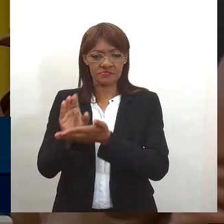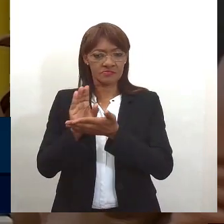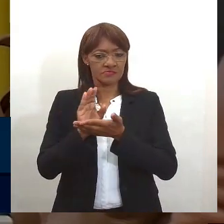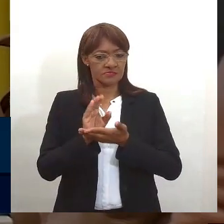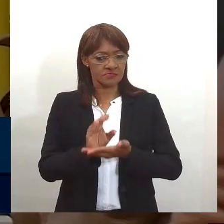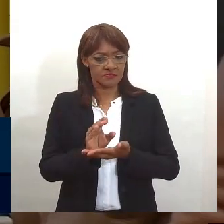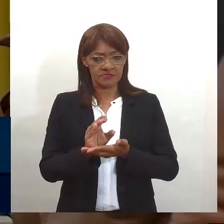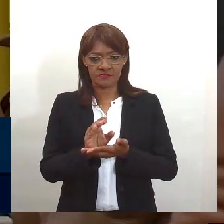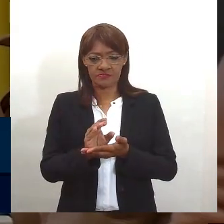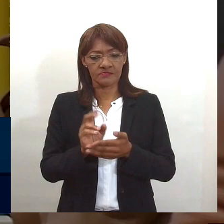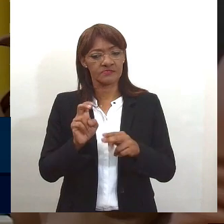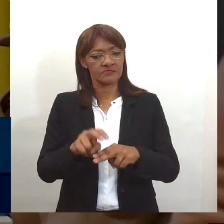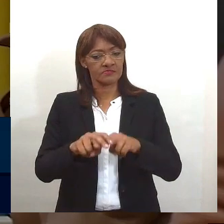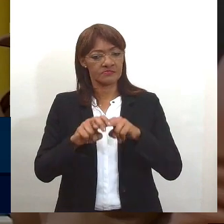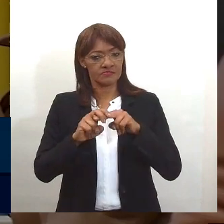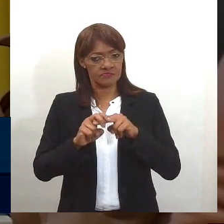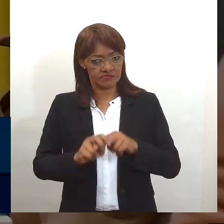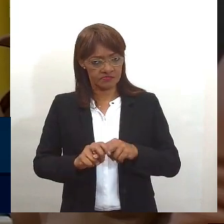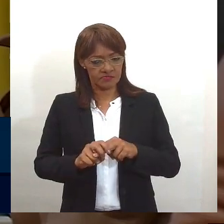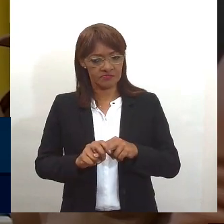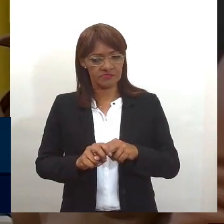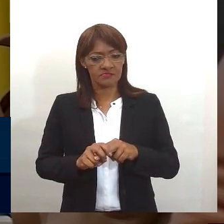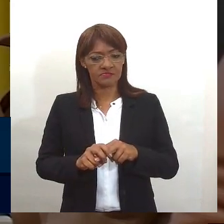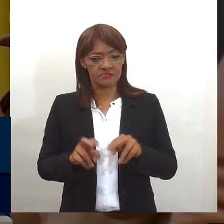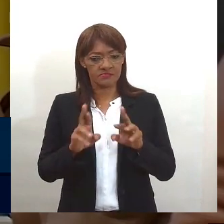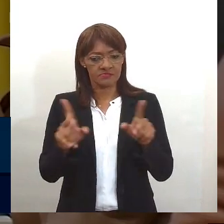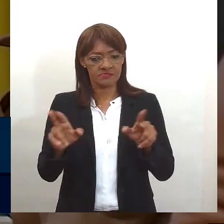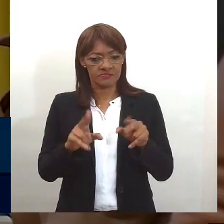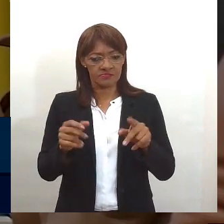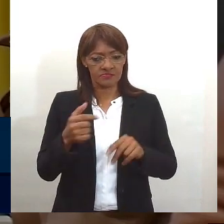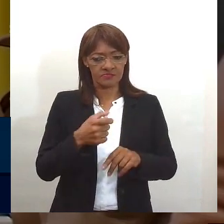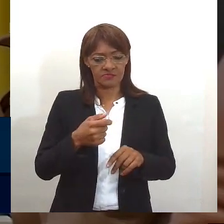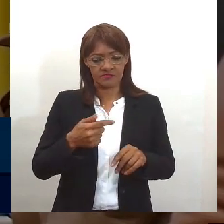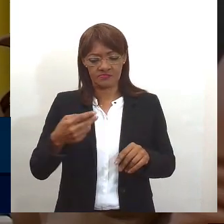essa diferença entre 2023 e 2022.